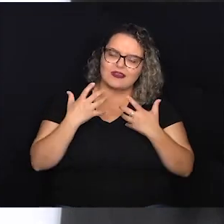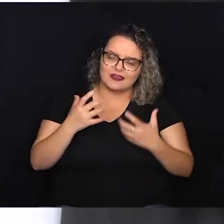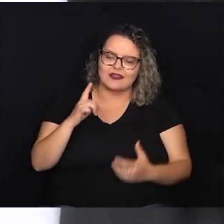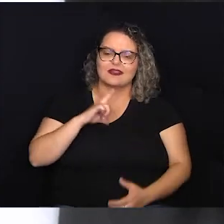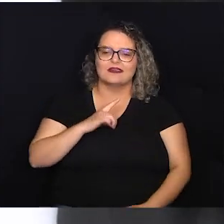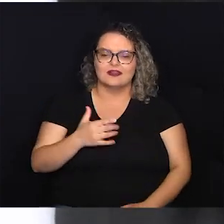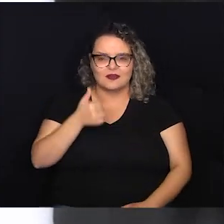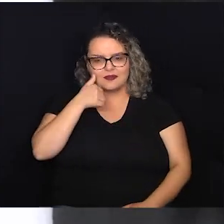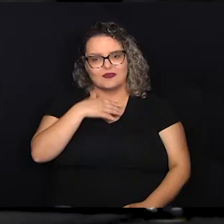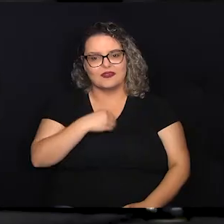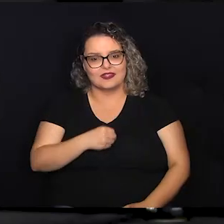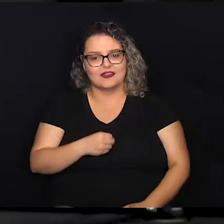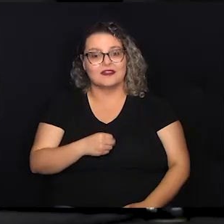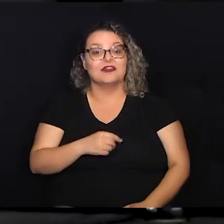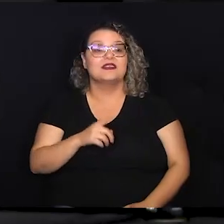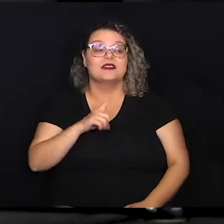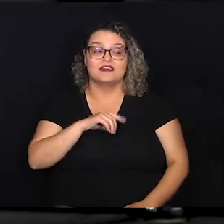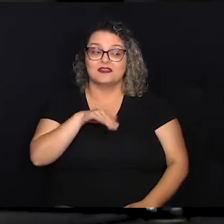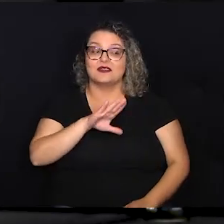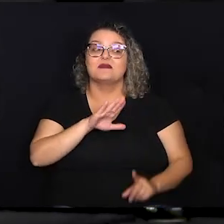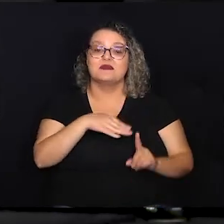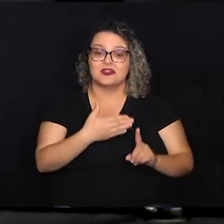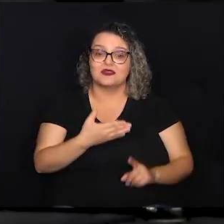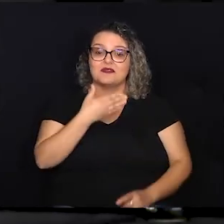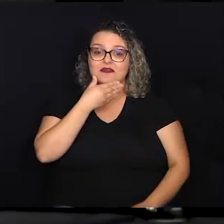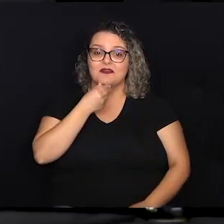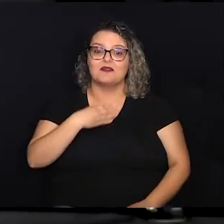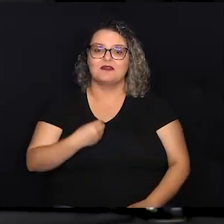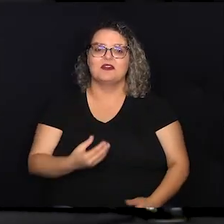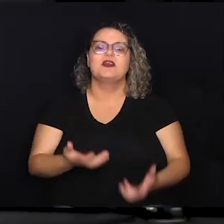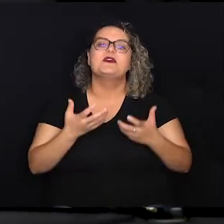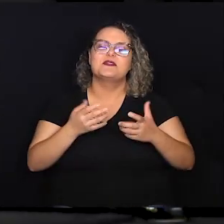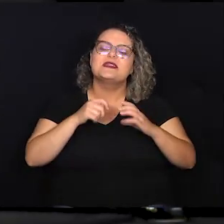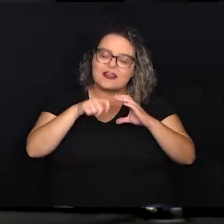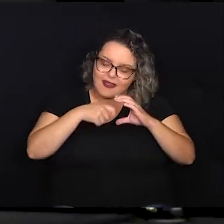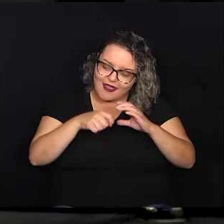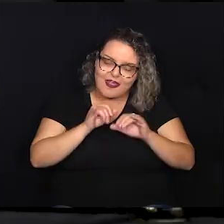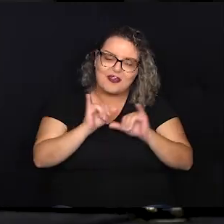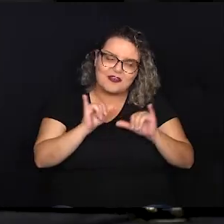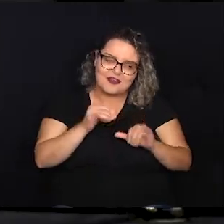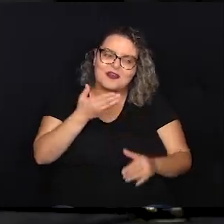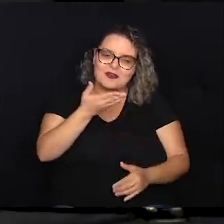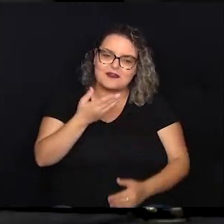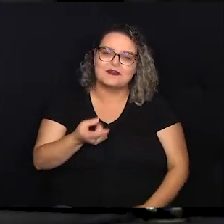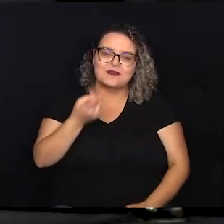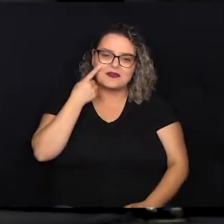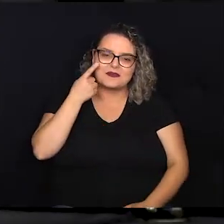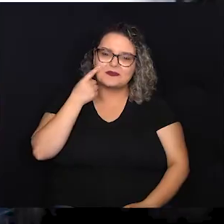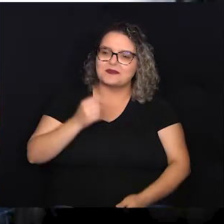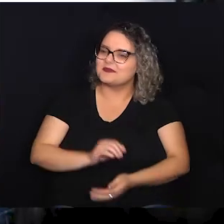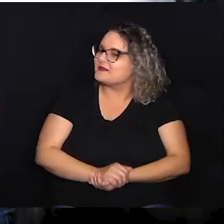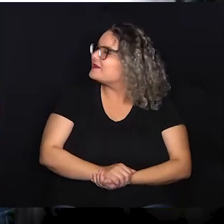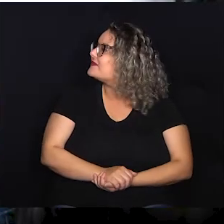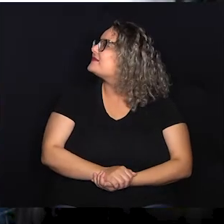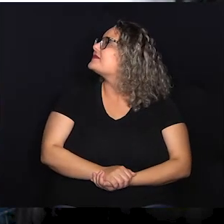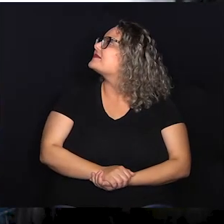filha. E tem mais homenagem, tem mais um filho que fez questão de gravar aí um recadinho para você, Rubens. Vamos lá?